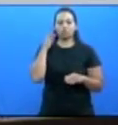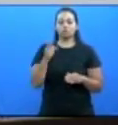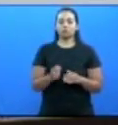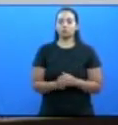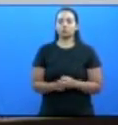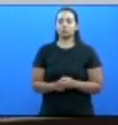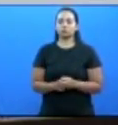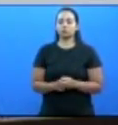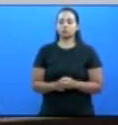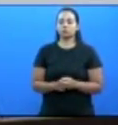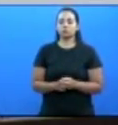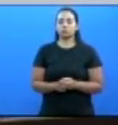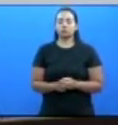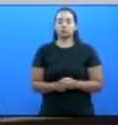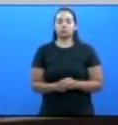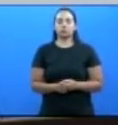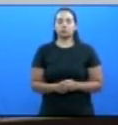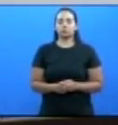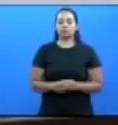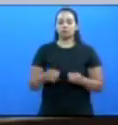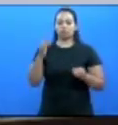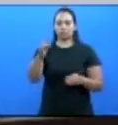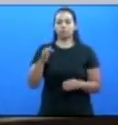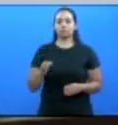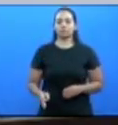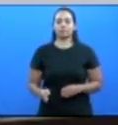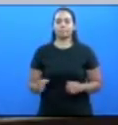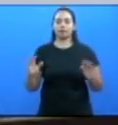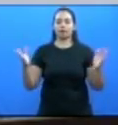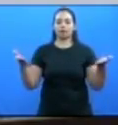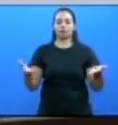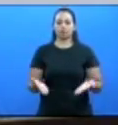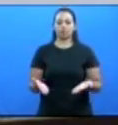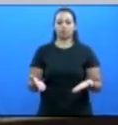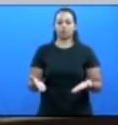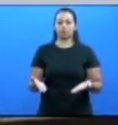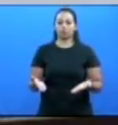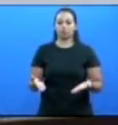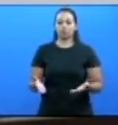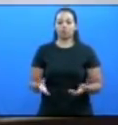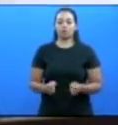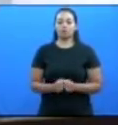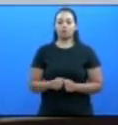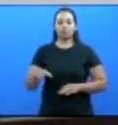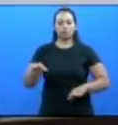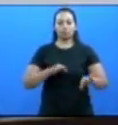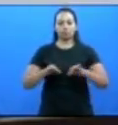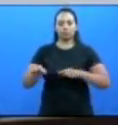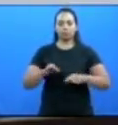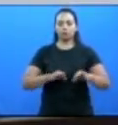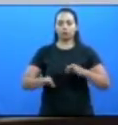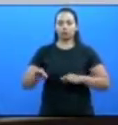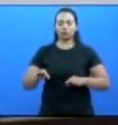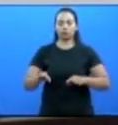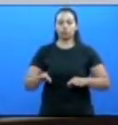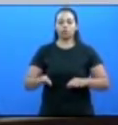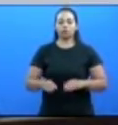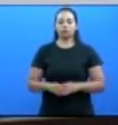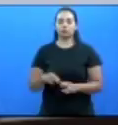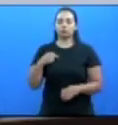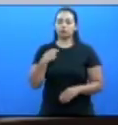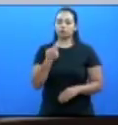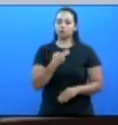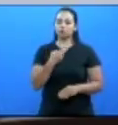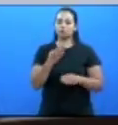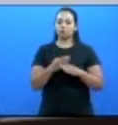está aprovado. As emendas agora irão para serem incorporadas ao projeto. E nós esgotamos